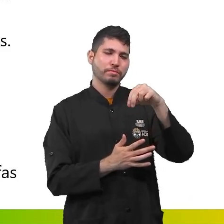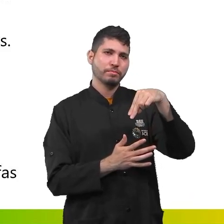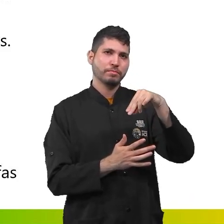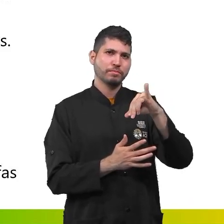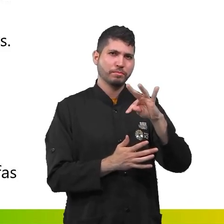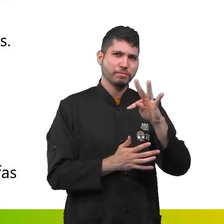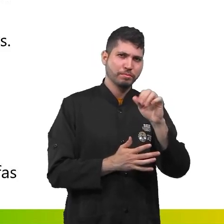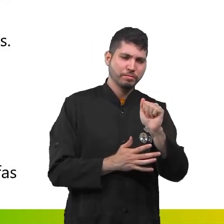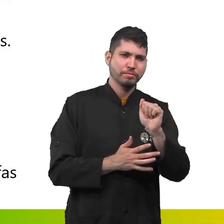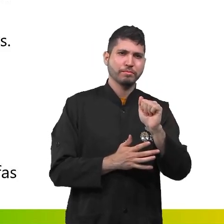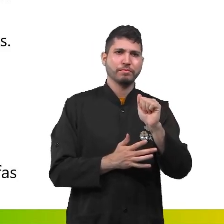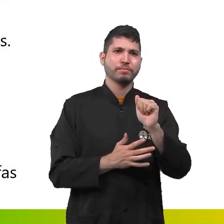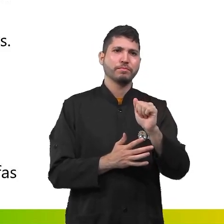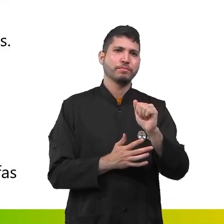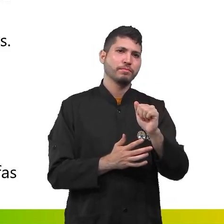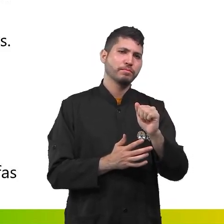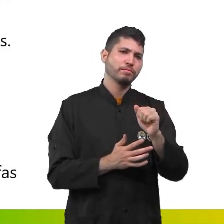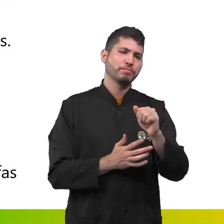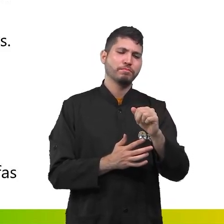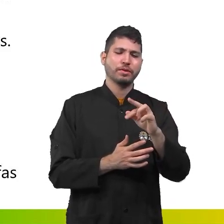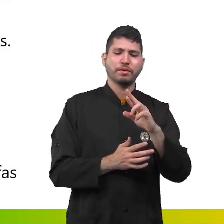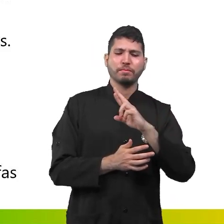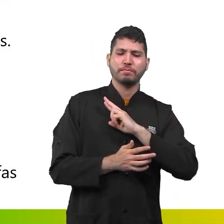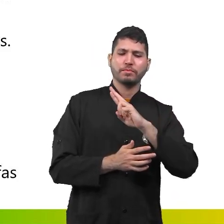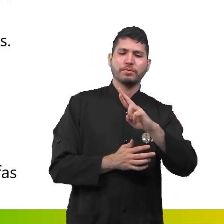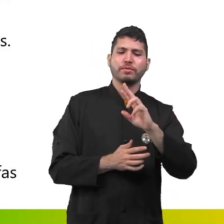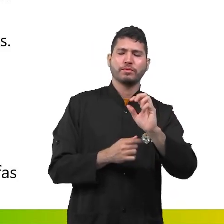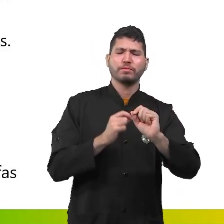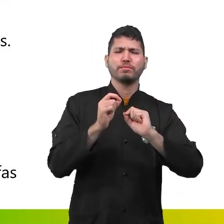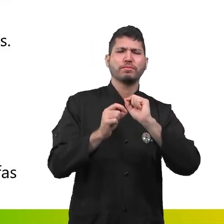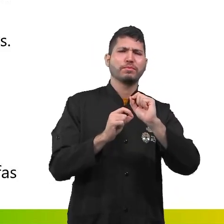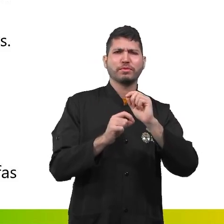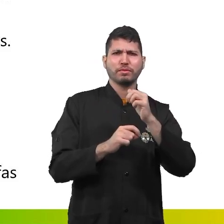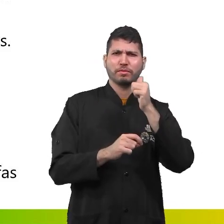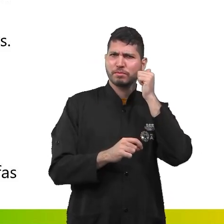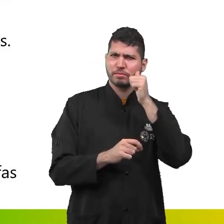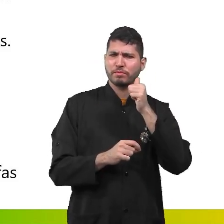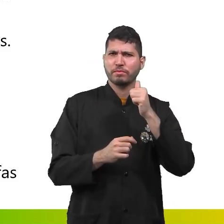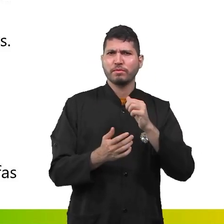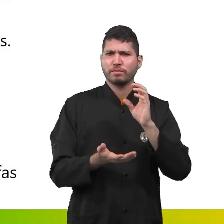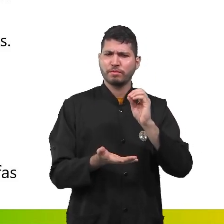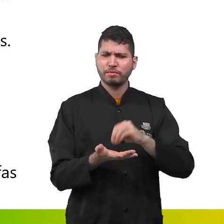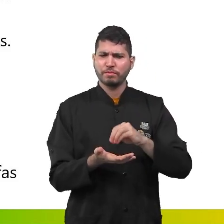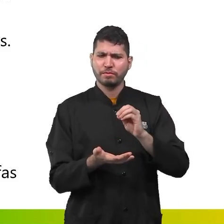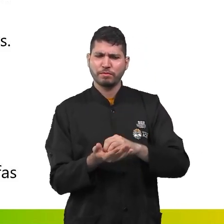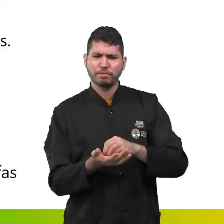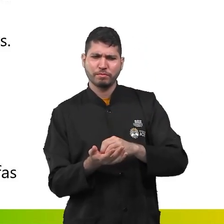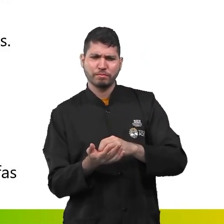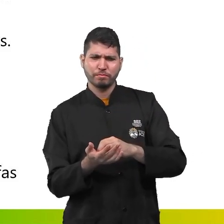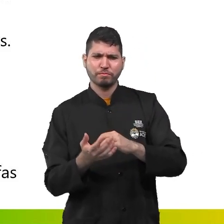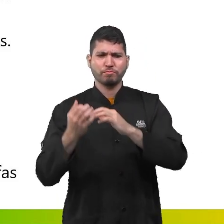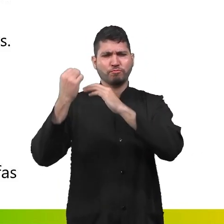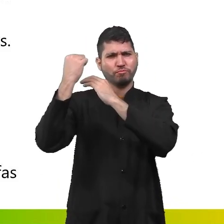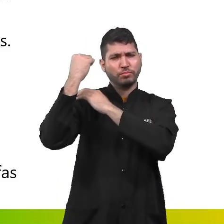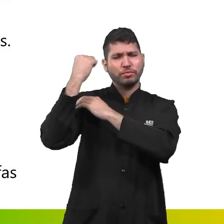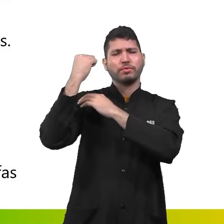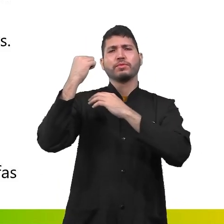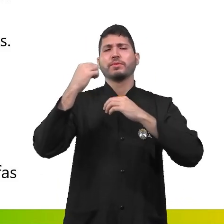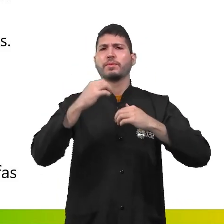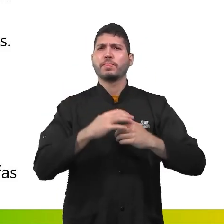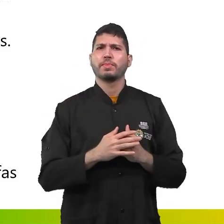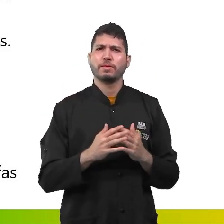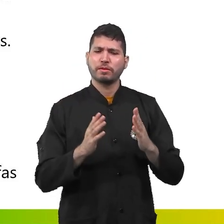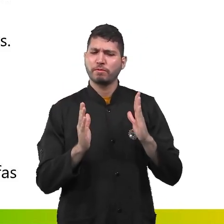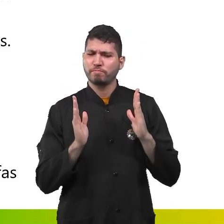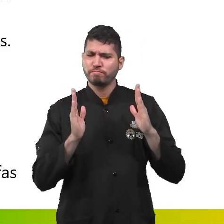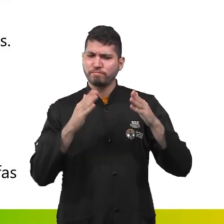essa questão da mulher, o que é que representa a mulher? A falta de feminilidade das mulheres que não se dedicam às